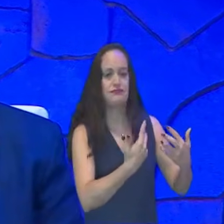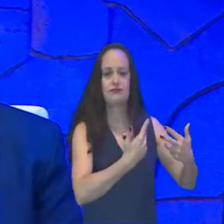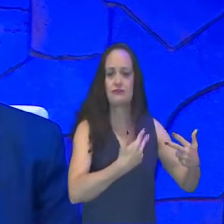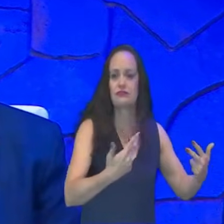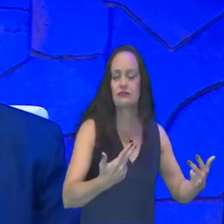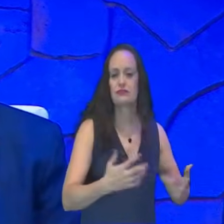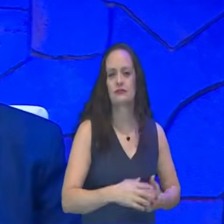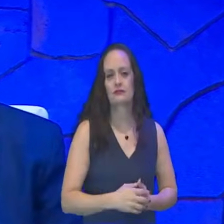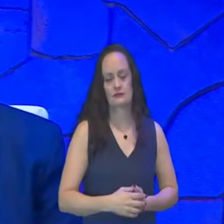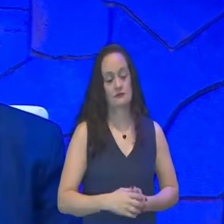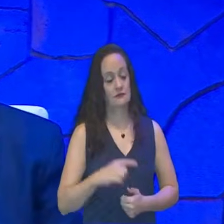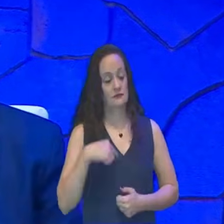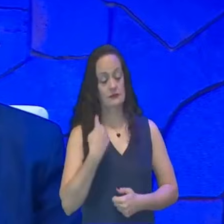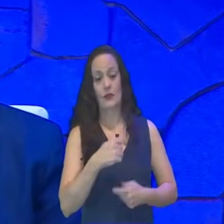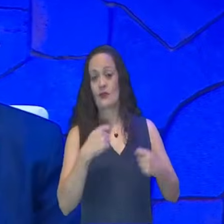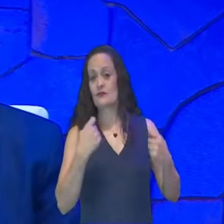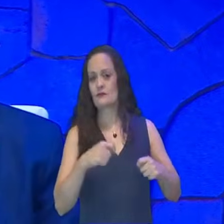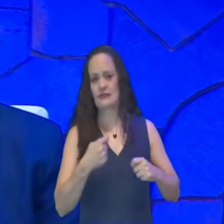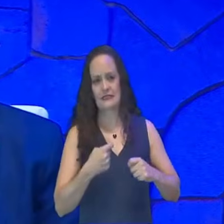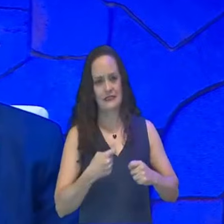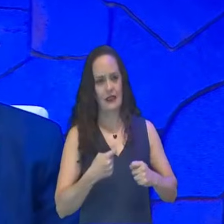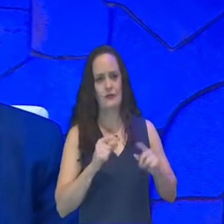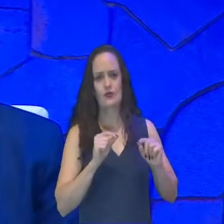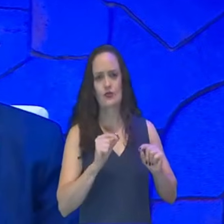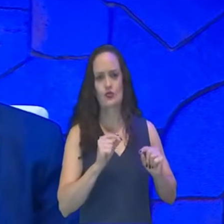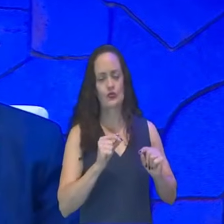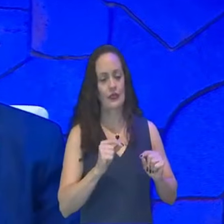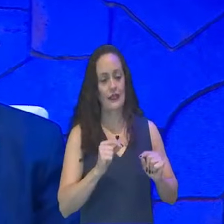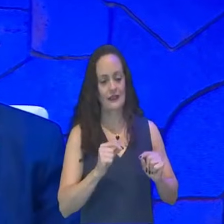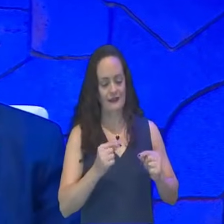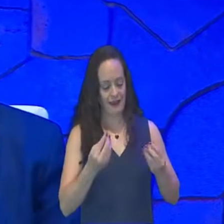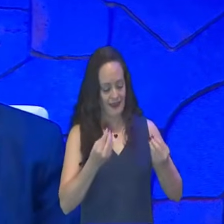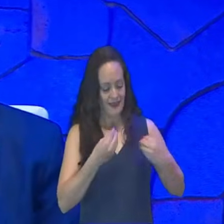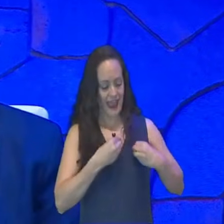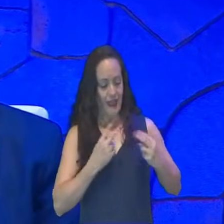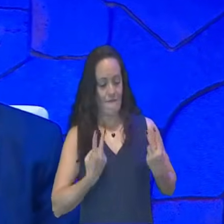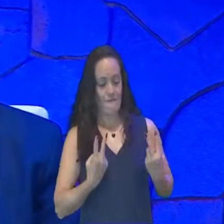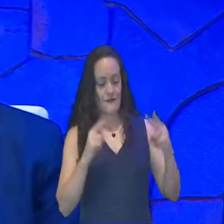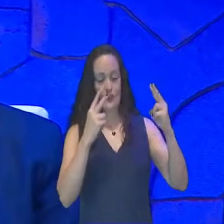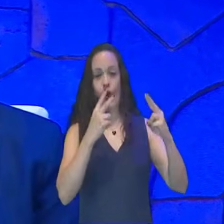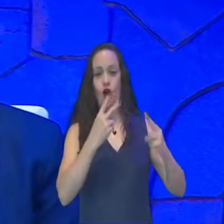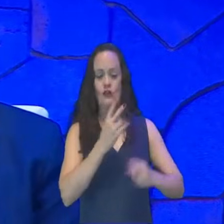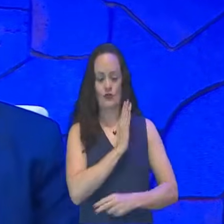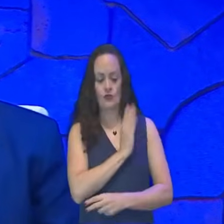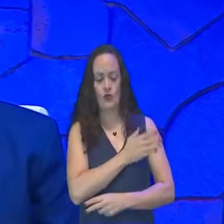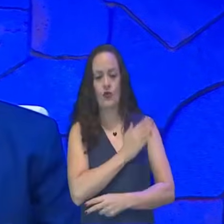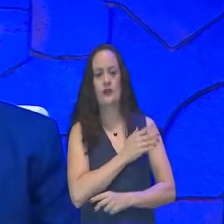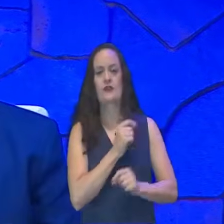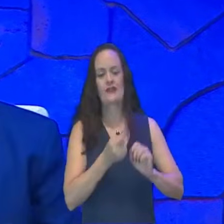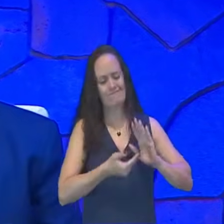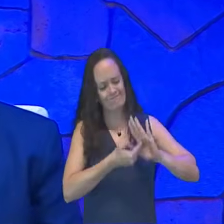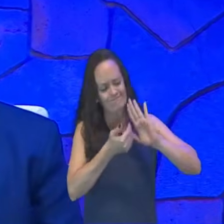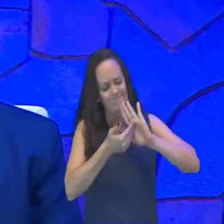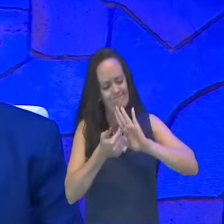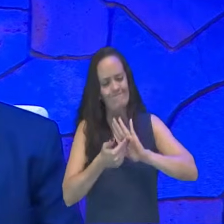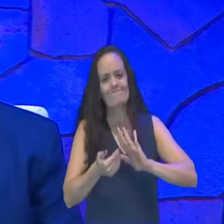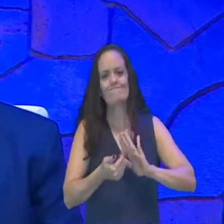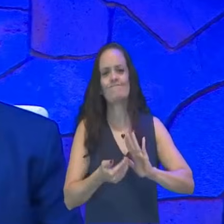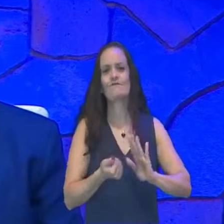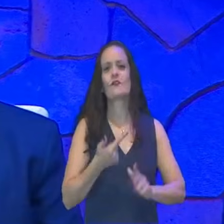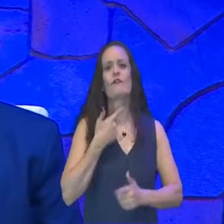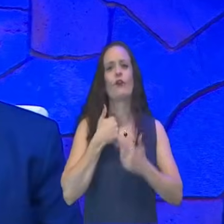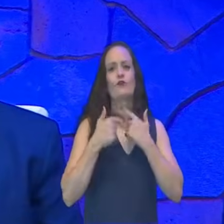Para combatermos os ídolos do nosso coração, nós precisamos substituir os pesos das nossas